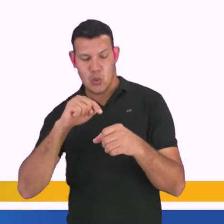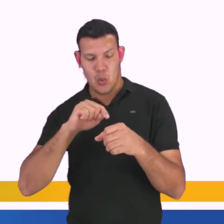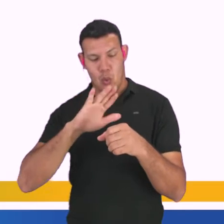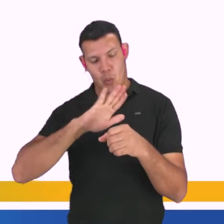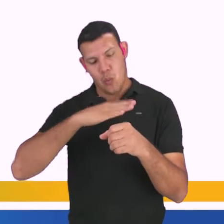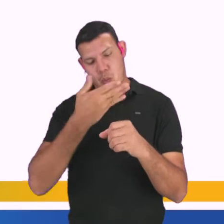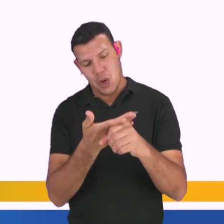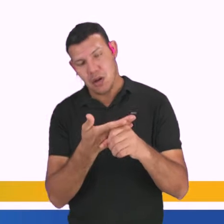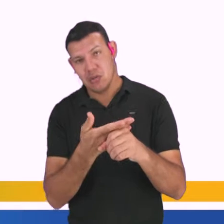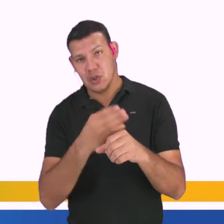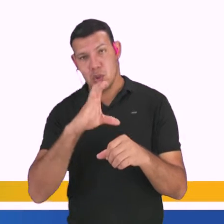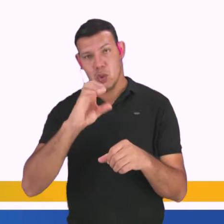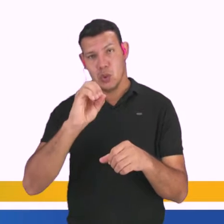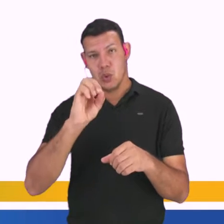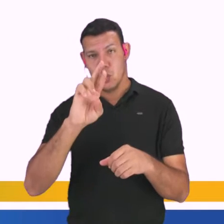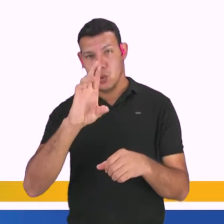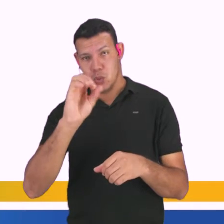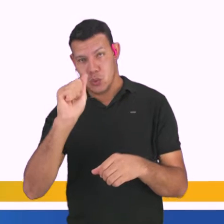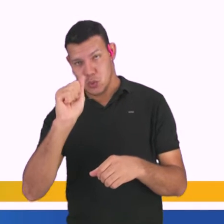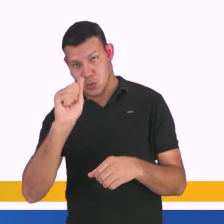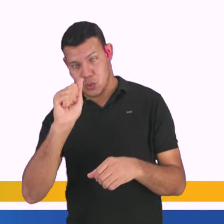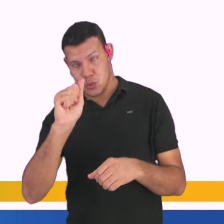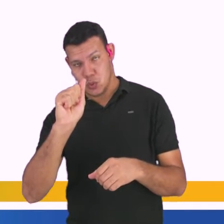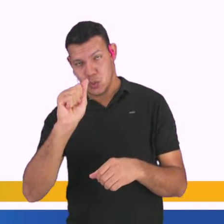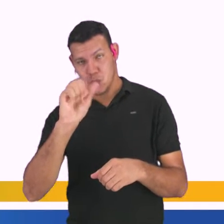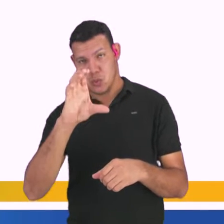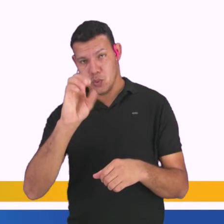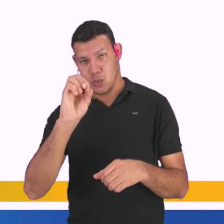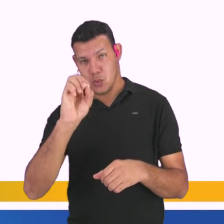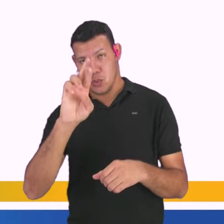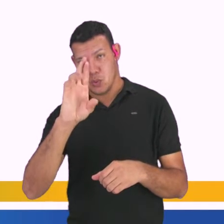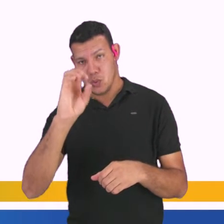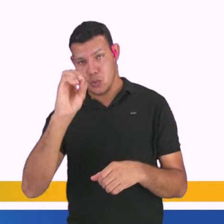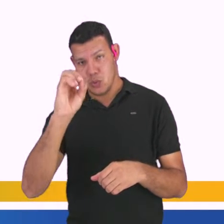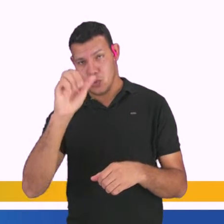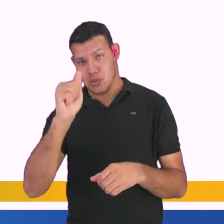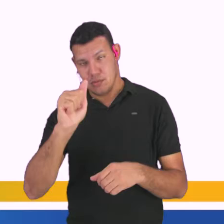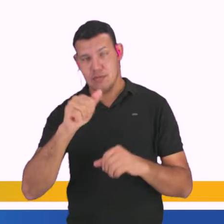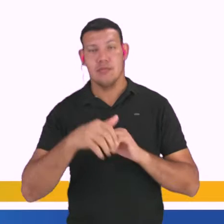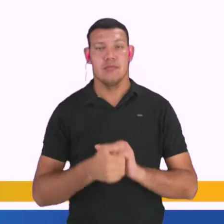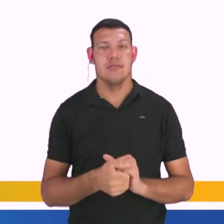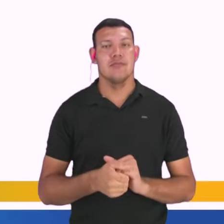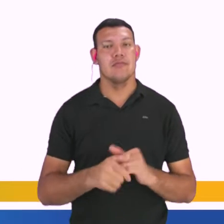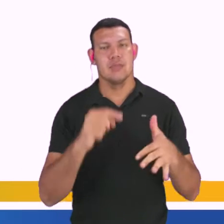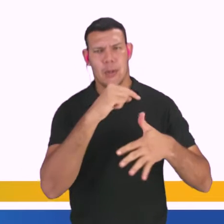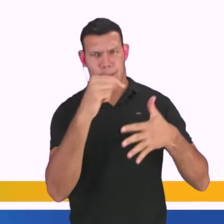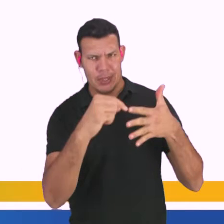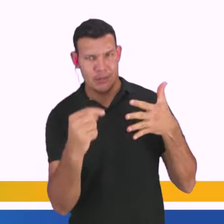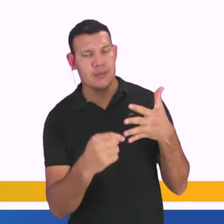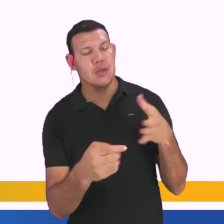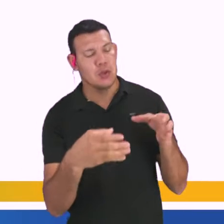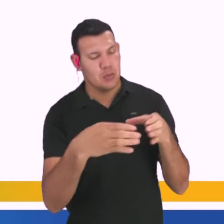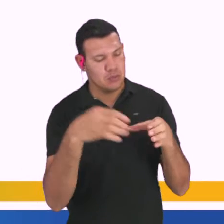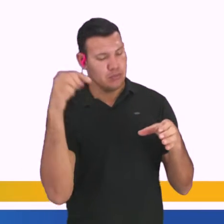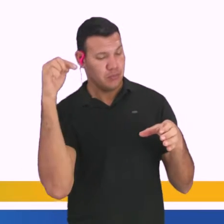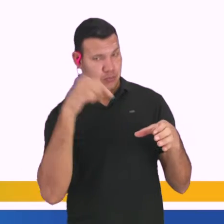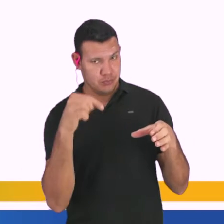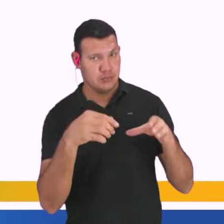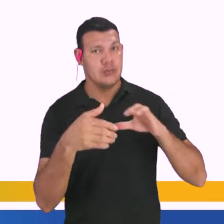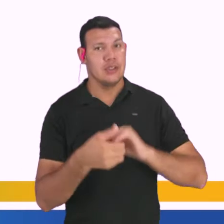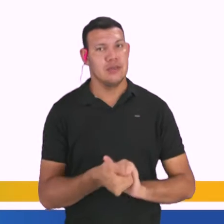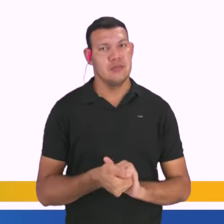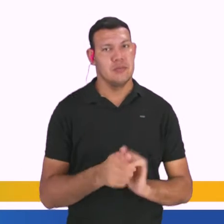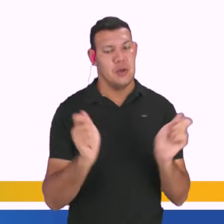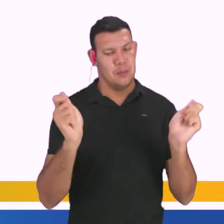ou coroa os pontos amostrais experimento são os mesmos elementos desse conjunto